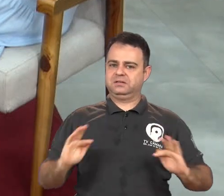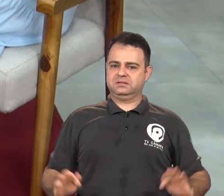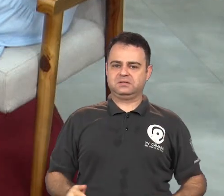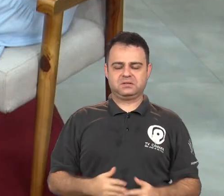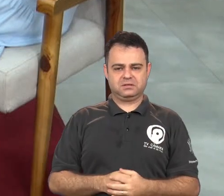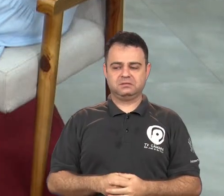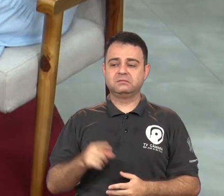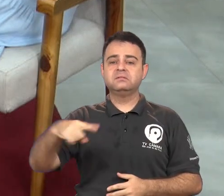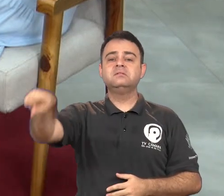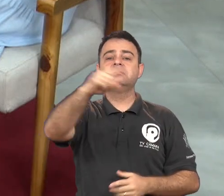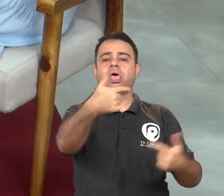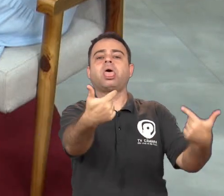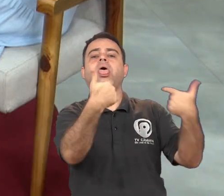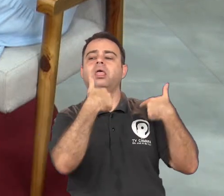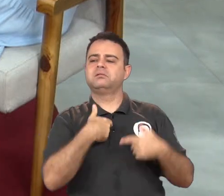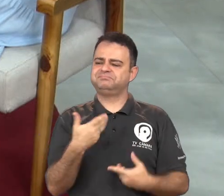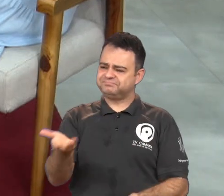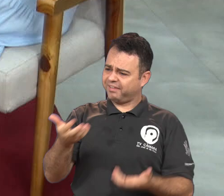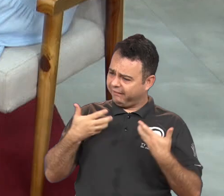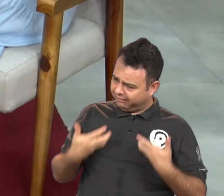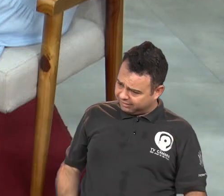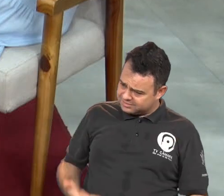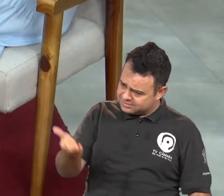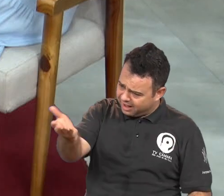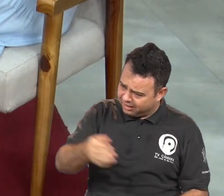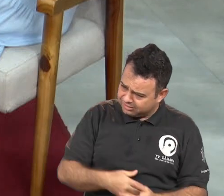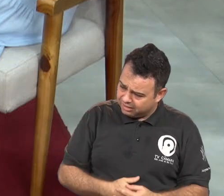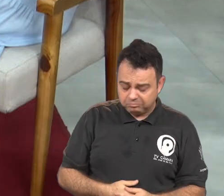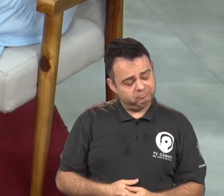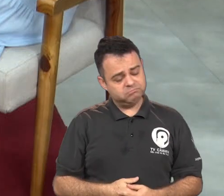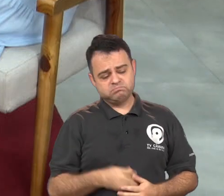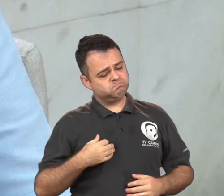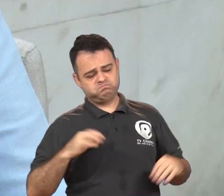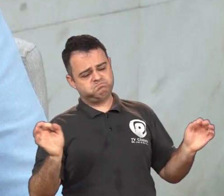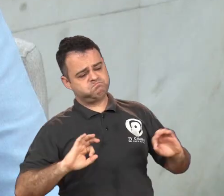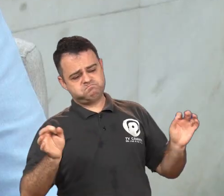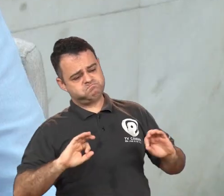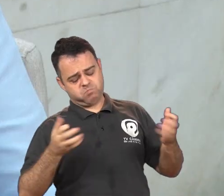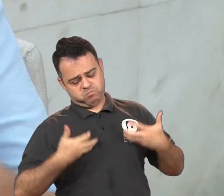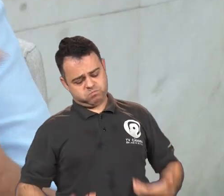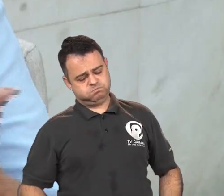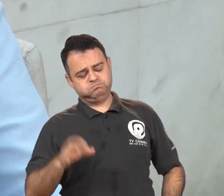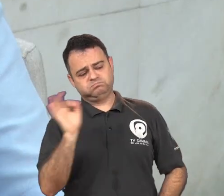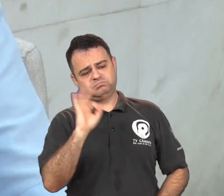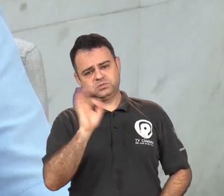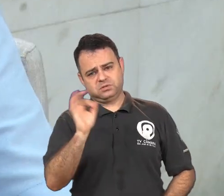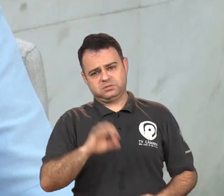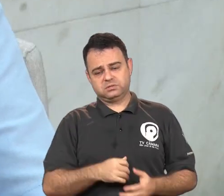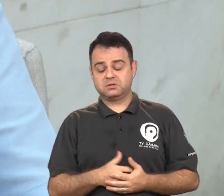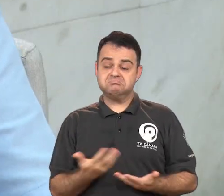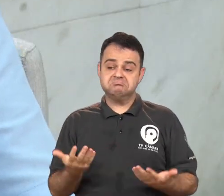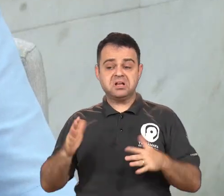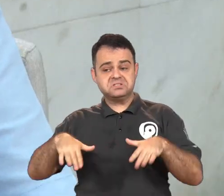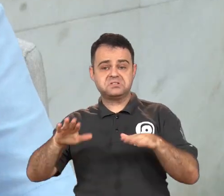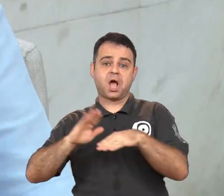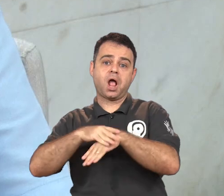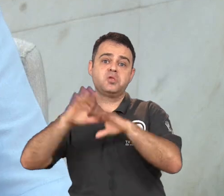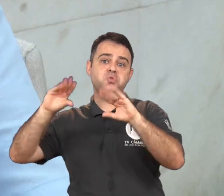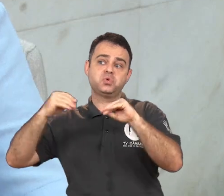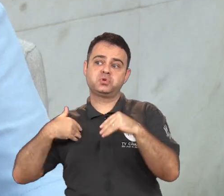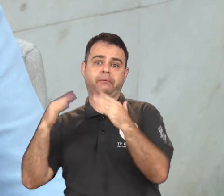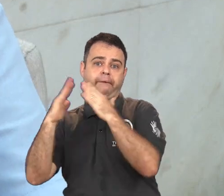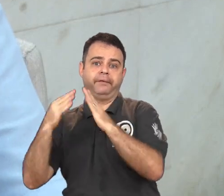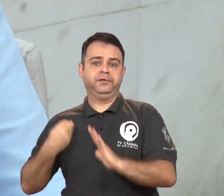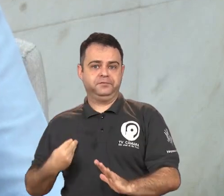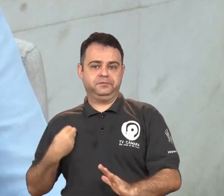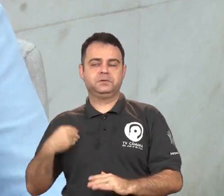sinto cansada. Às vezes as pessoas falam assim, mas você não se cansa? Não. Eu não me canso. E muitas vezes eu estou em casa à noite, é